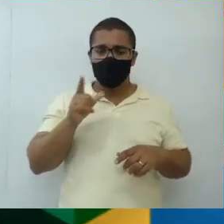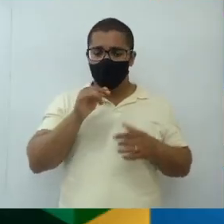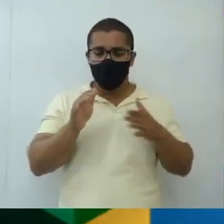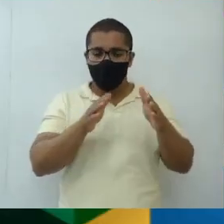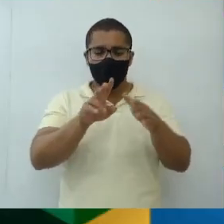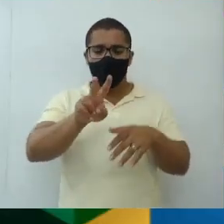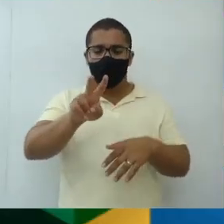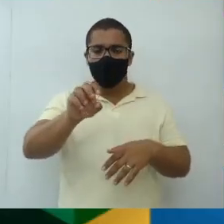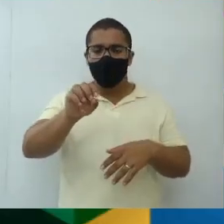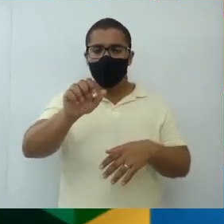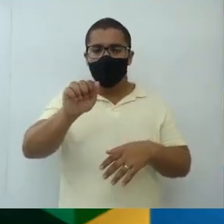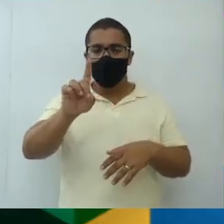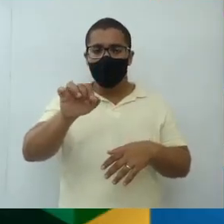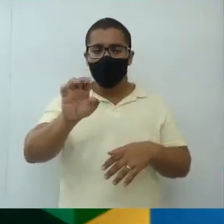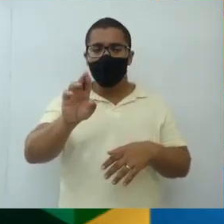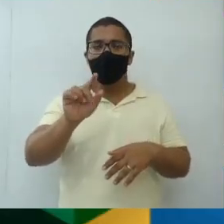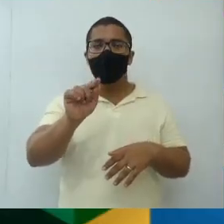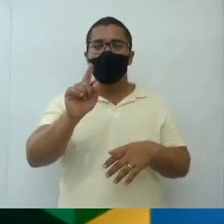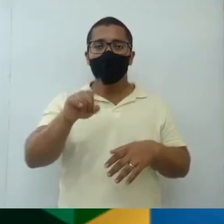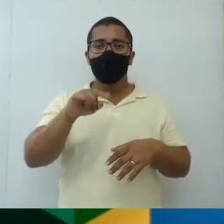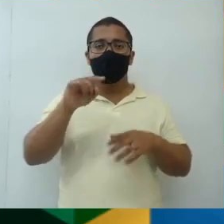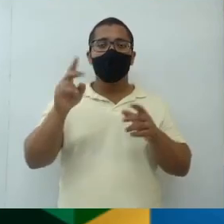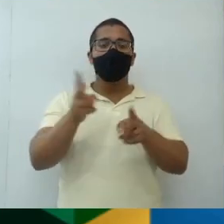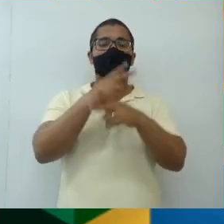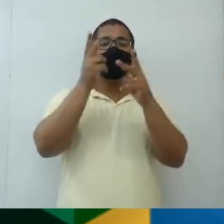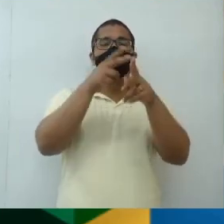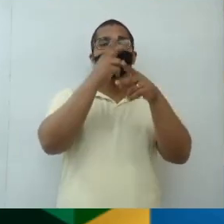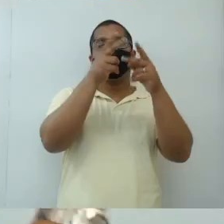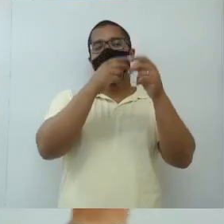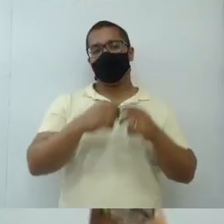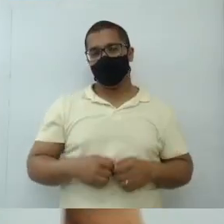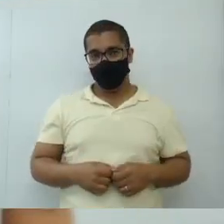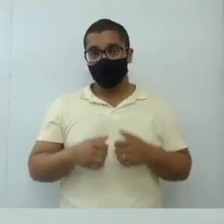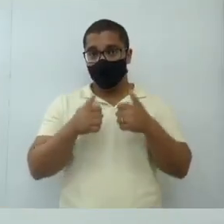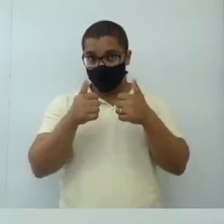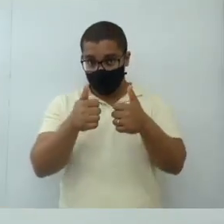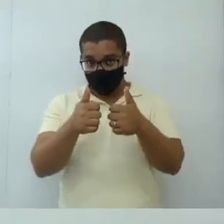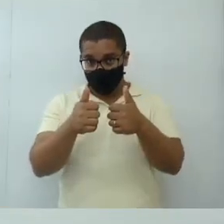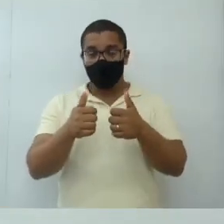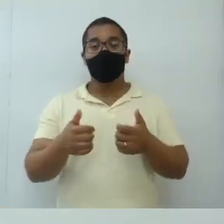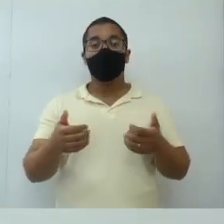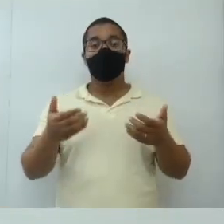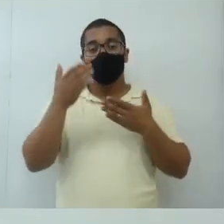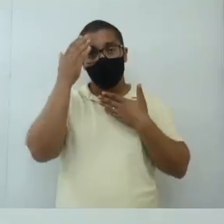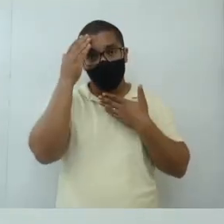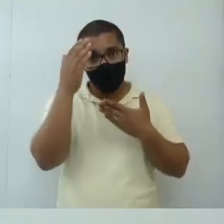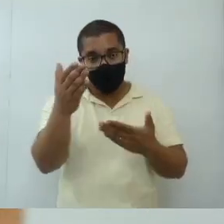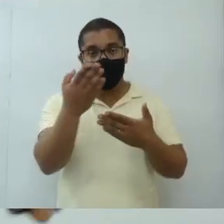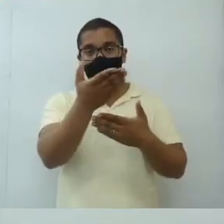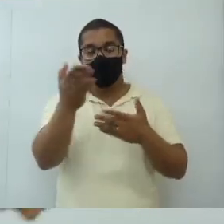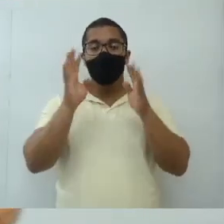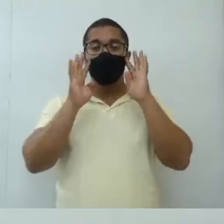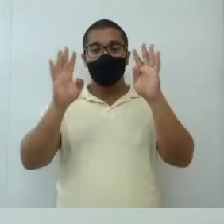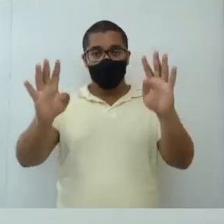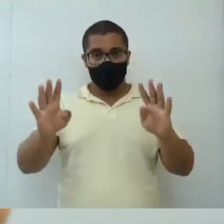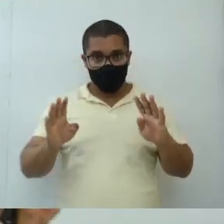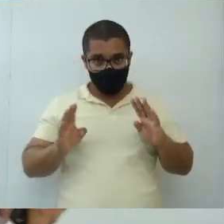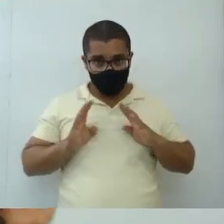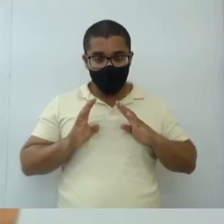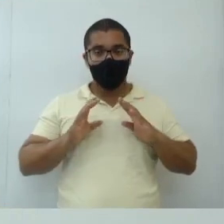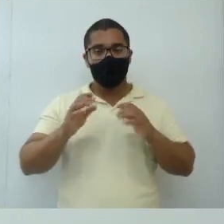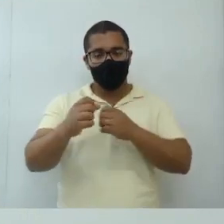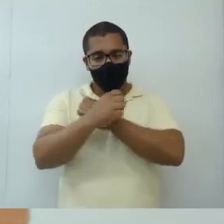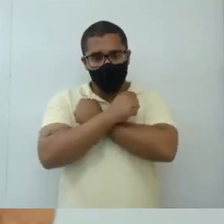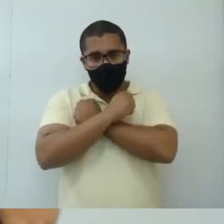voador é justamente o vento que vem da floresta amazônica levou novidade para o Sudeste qualquer jeito obrigado aí o grande abraço